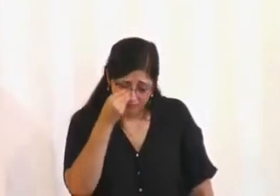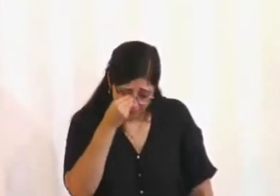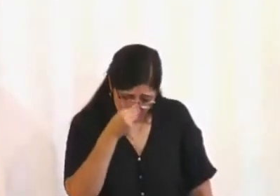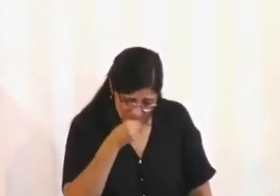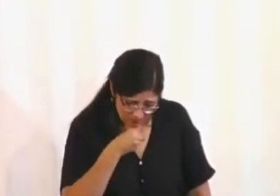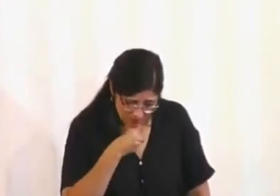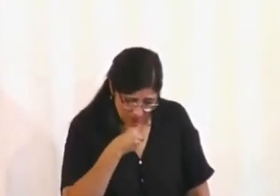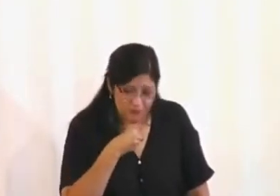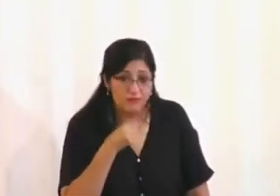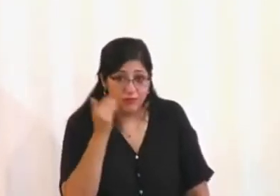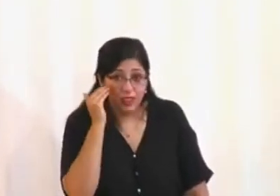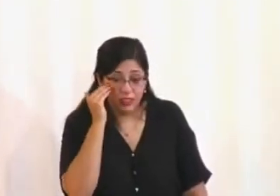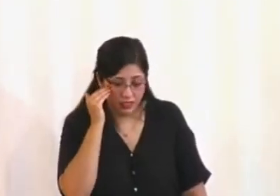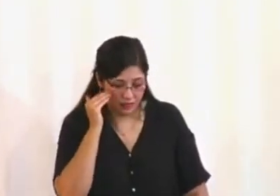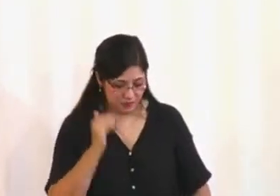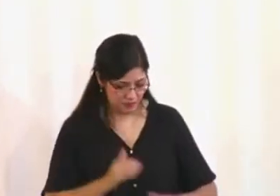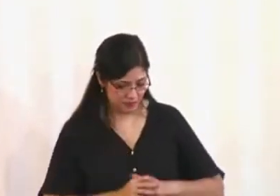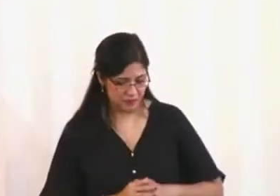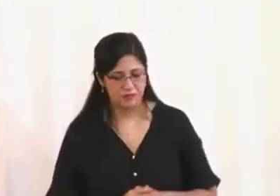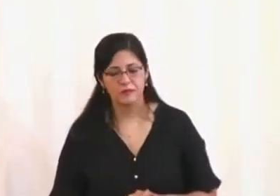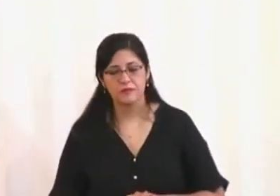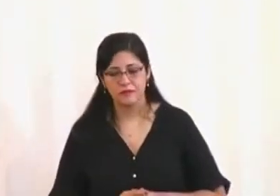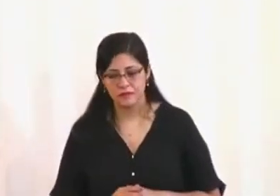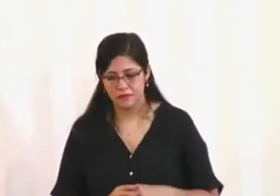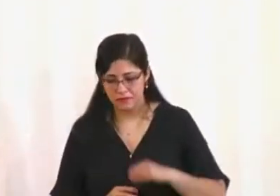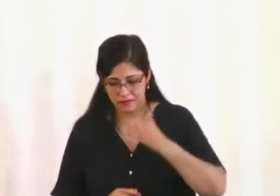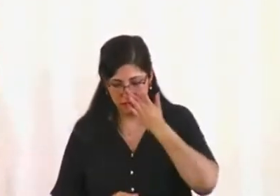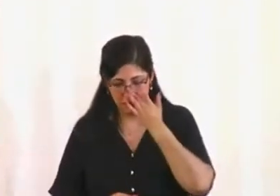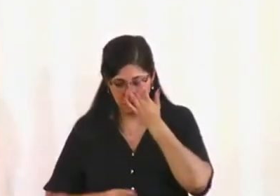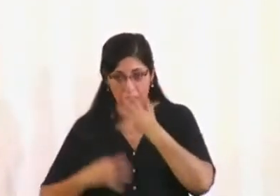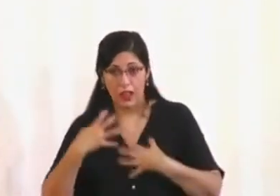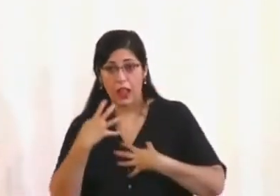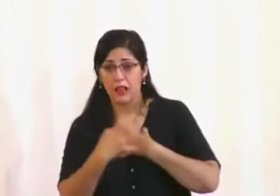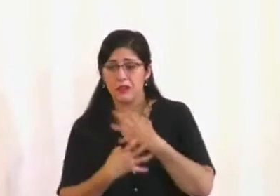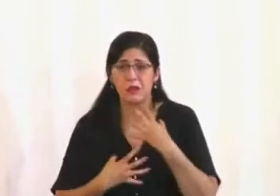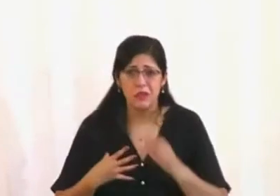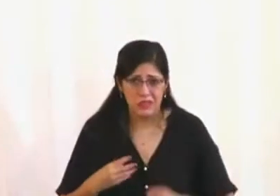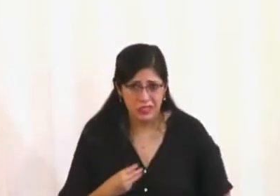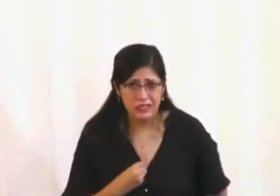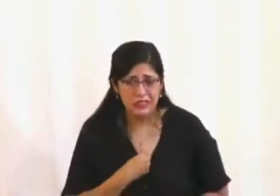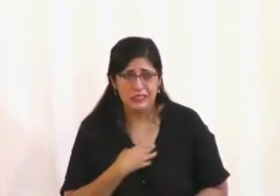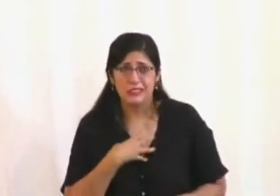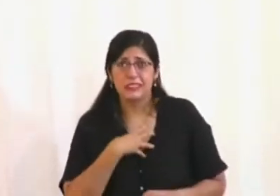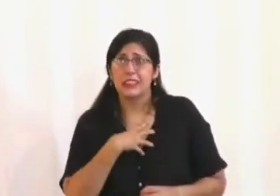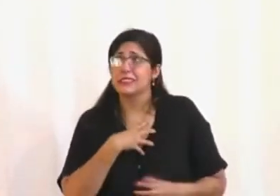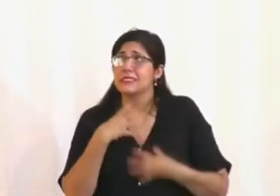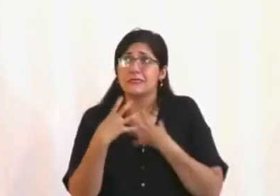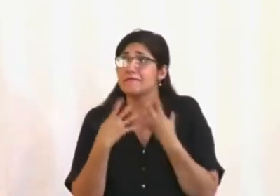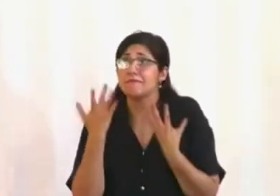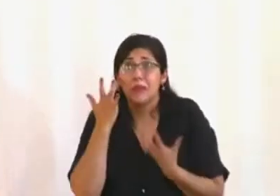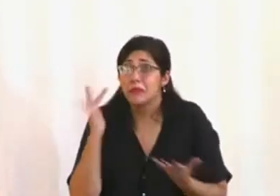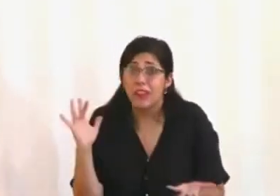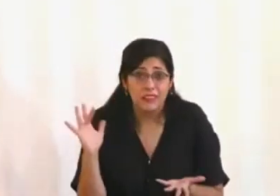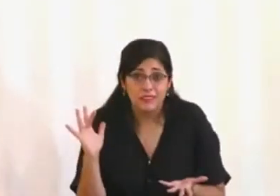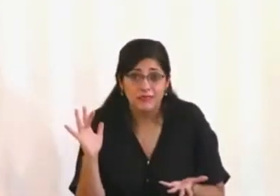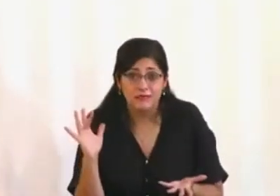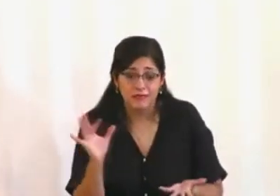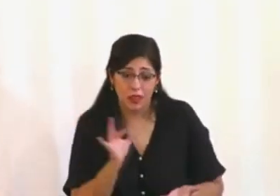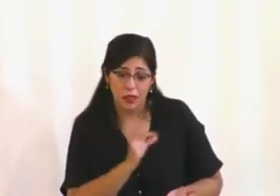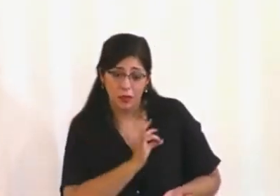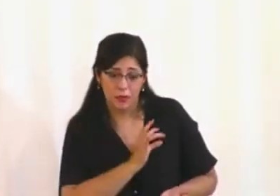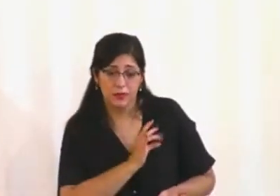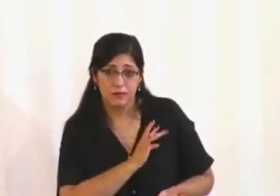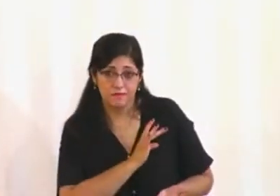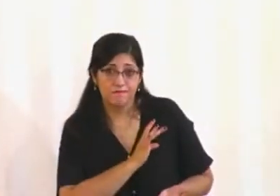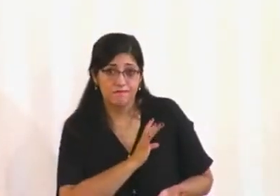eu estou deveras angustiado, a alma está abatida, uma angústia, um nó na garganta. O medo se abateu